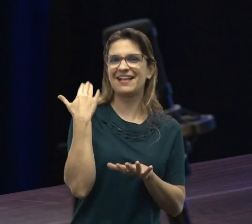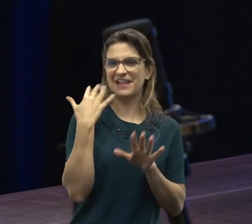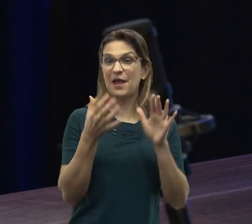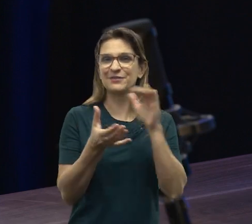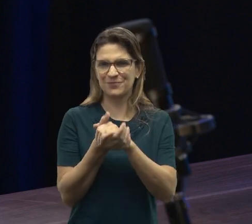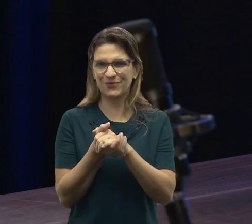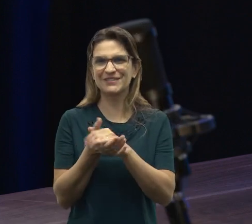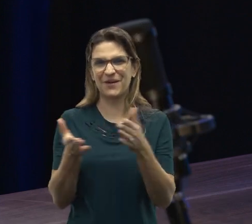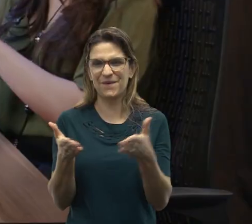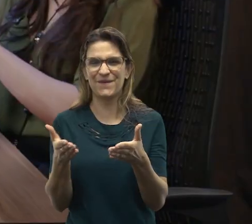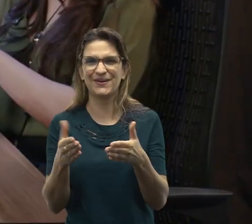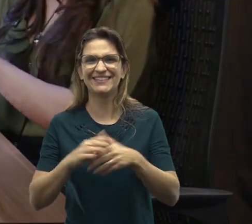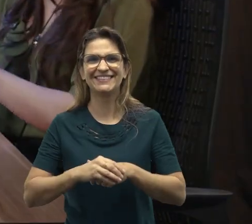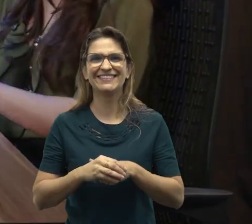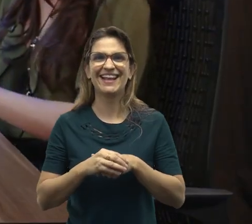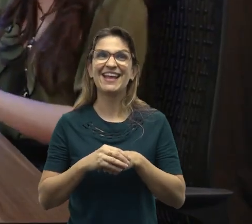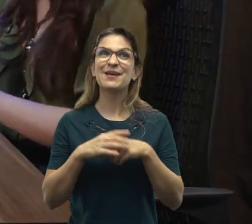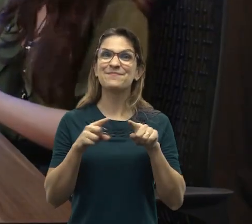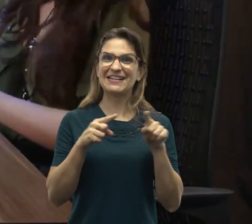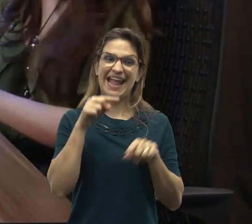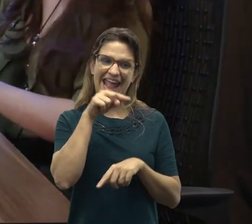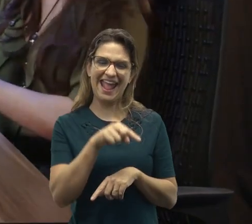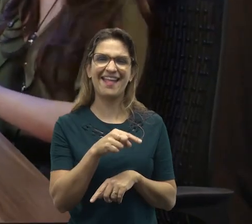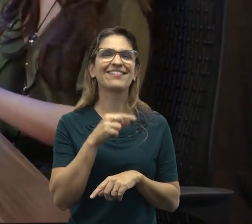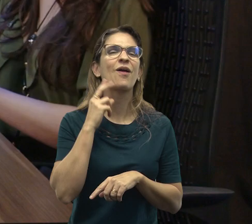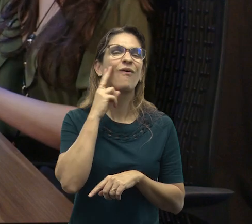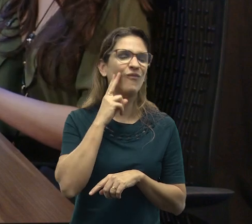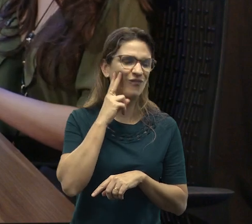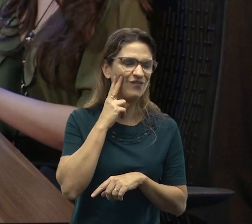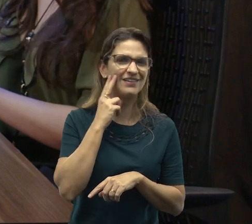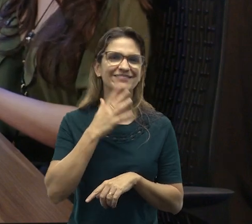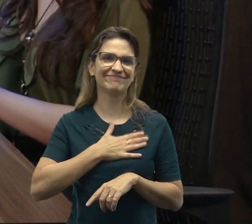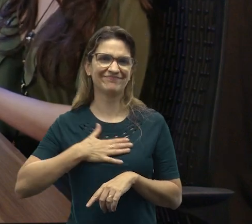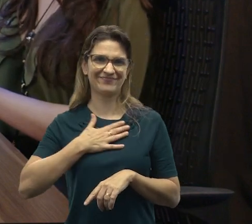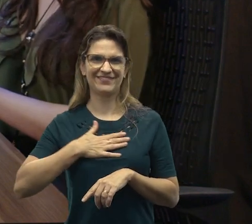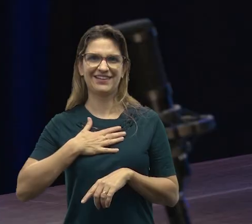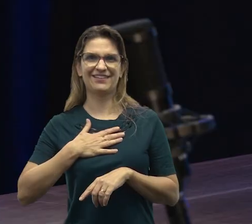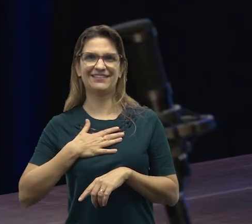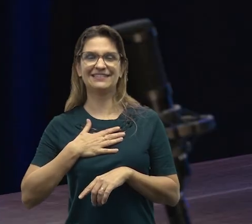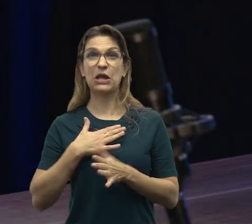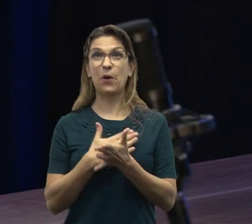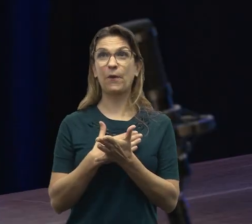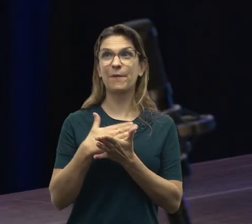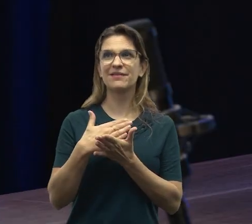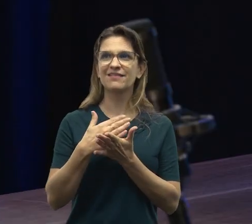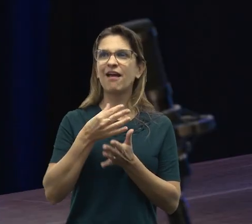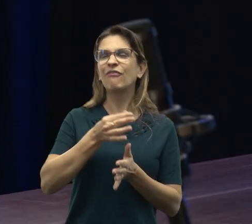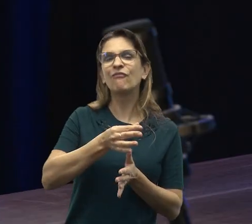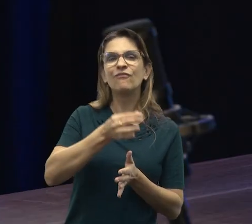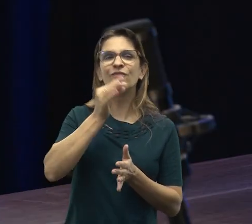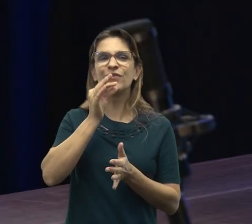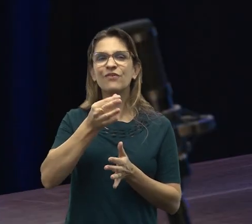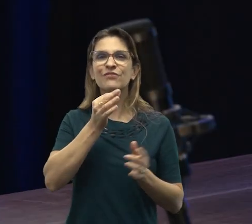do vinho. Influenciou. Ela me influenciou. Então eu comecei a tomar vinho com a minha esposa.